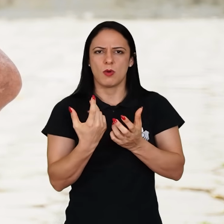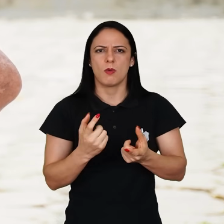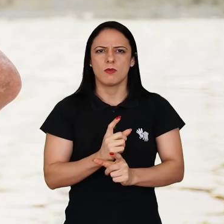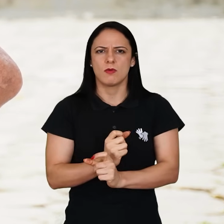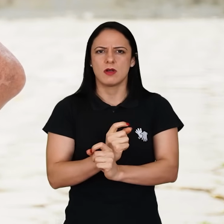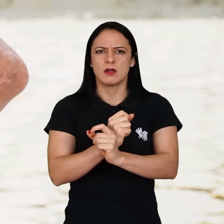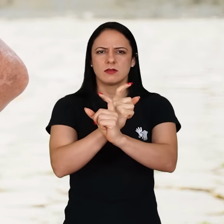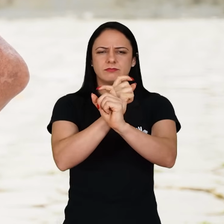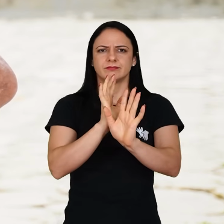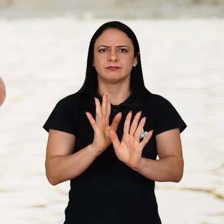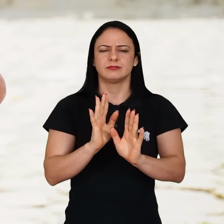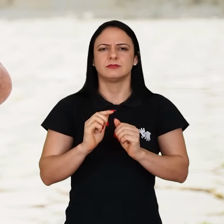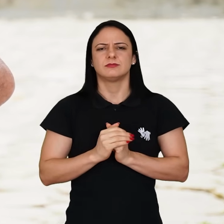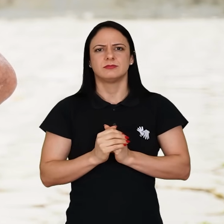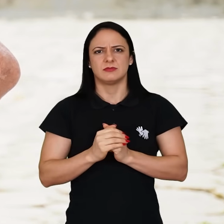por dentro,